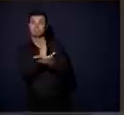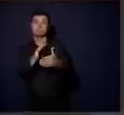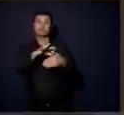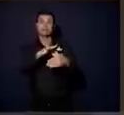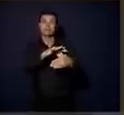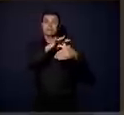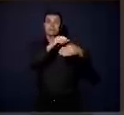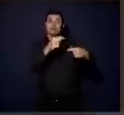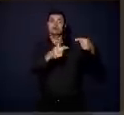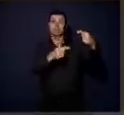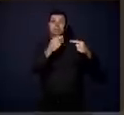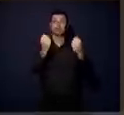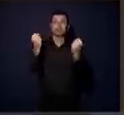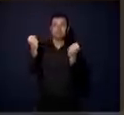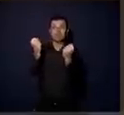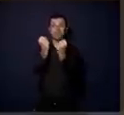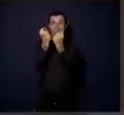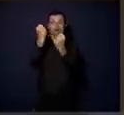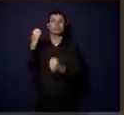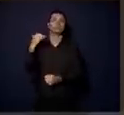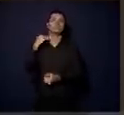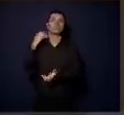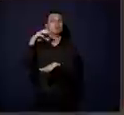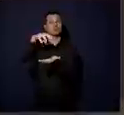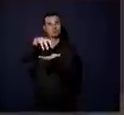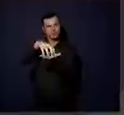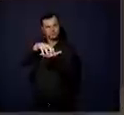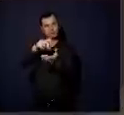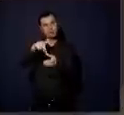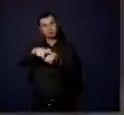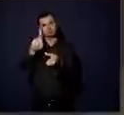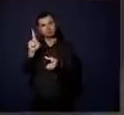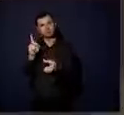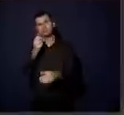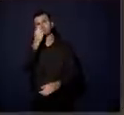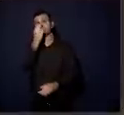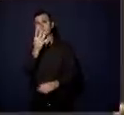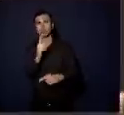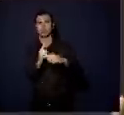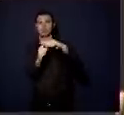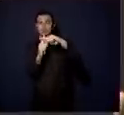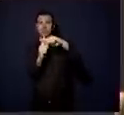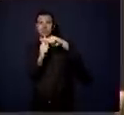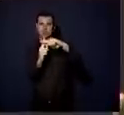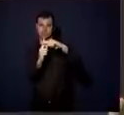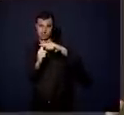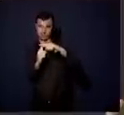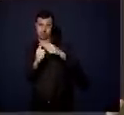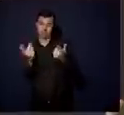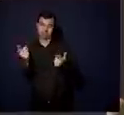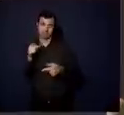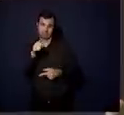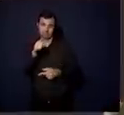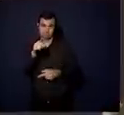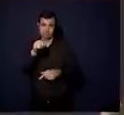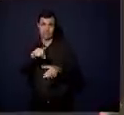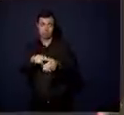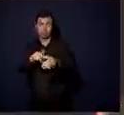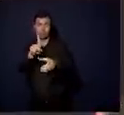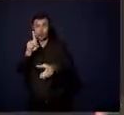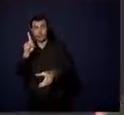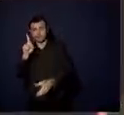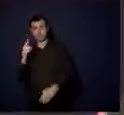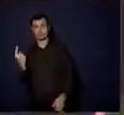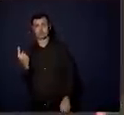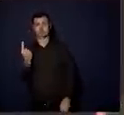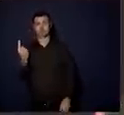defendendo a independência do Banco Central O que é muito positivo o que mostra que o conceito de autonomia do Banco Central uma vez